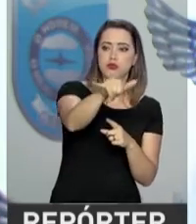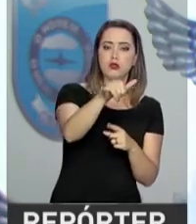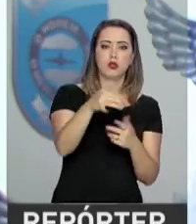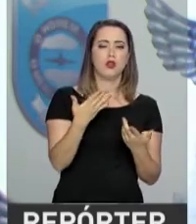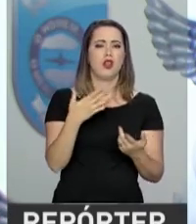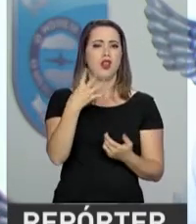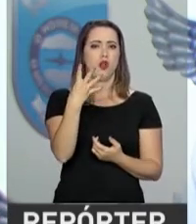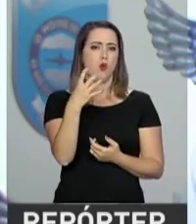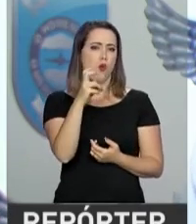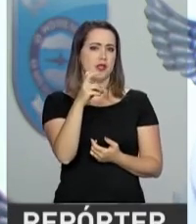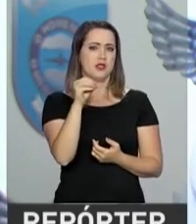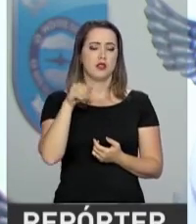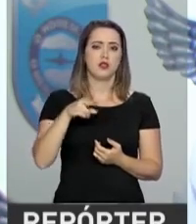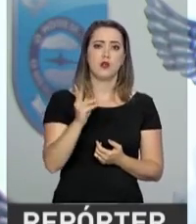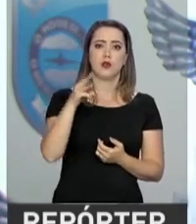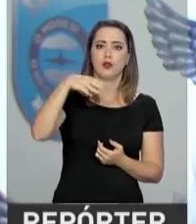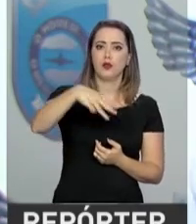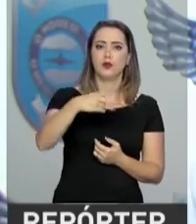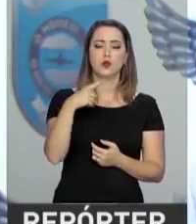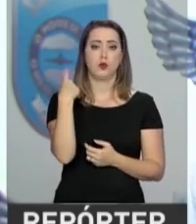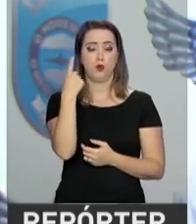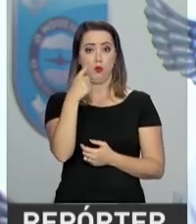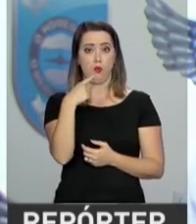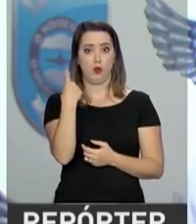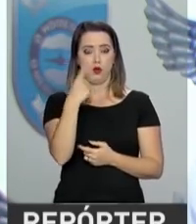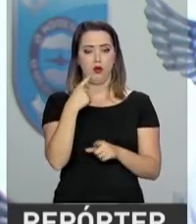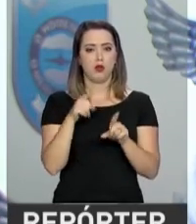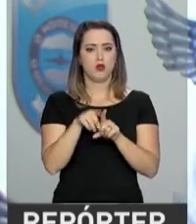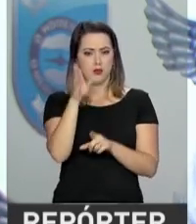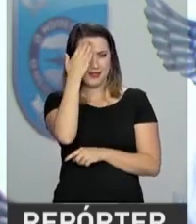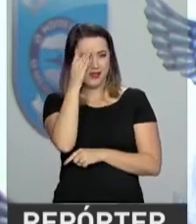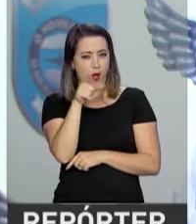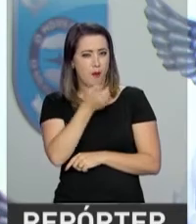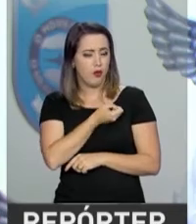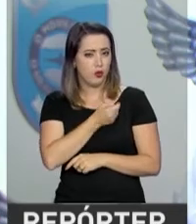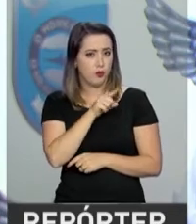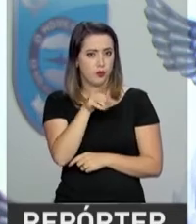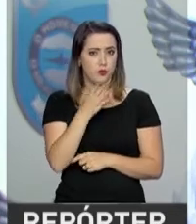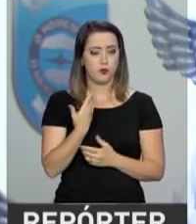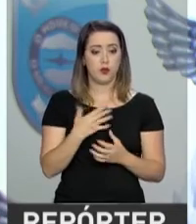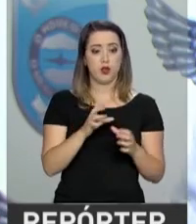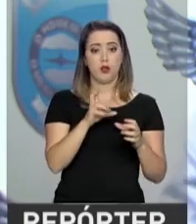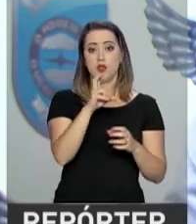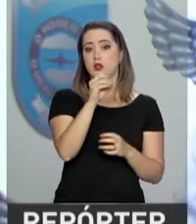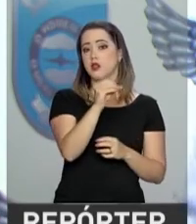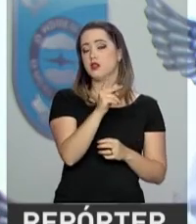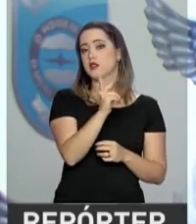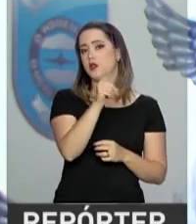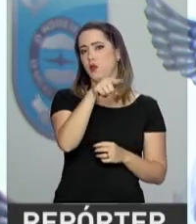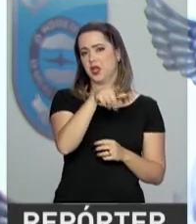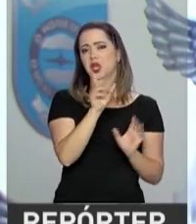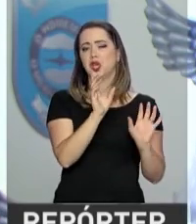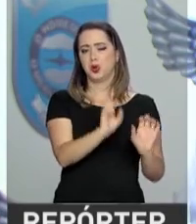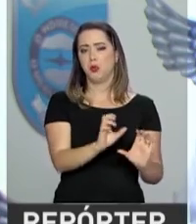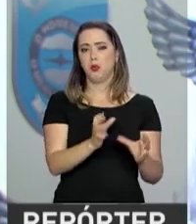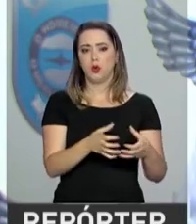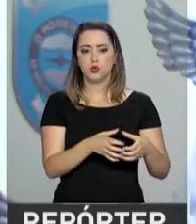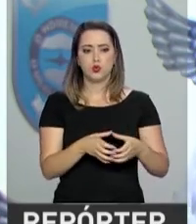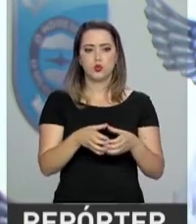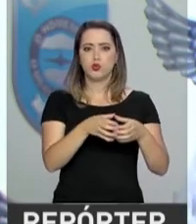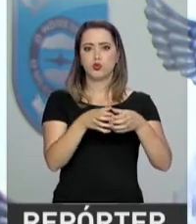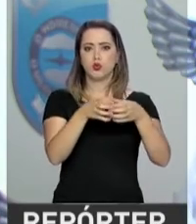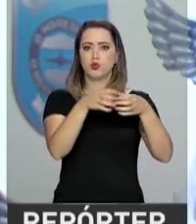mais ou menos 450 quilômetros por hora só para ter uma idéia de número uma massa de 50 quilos que é totalmente razoável para um balão